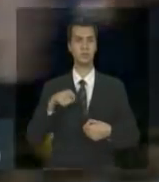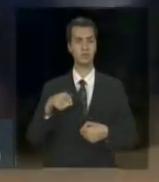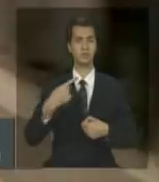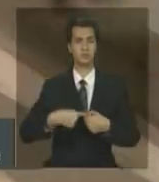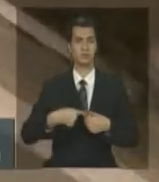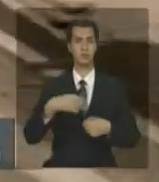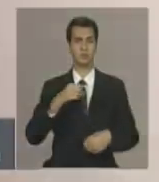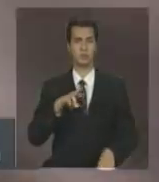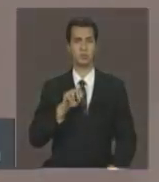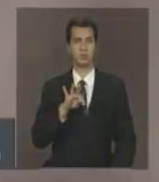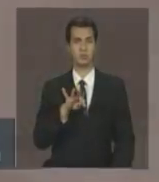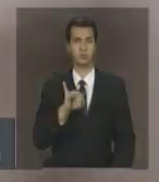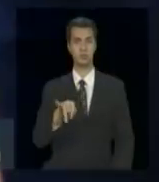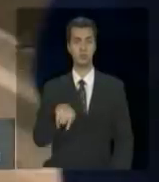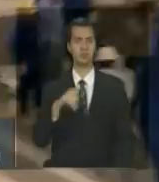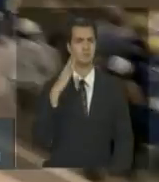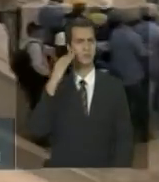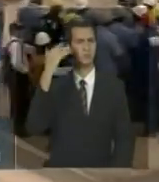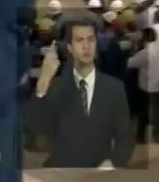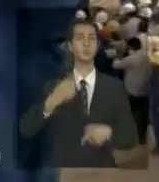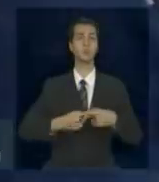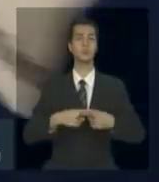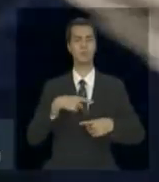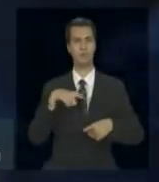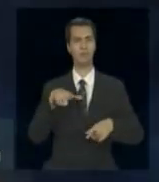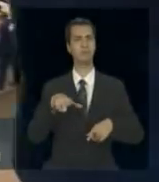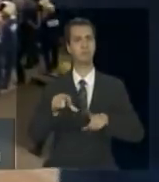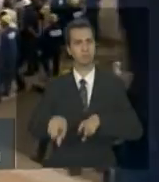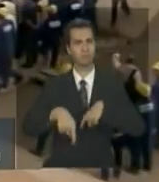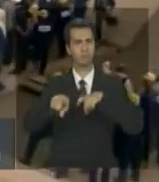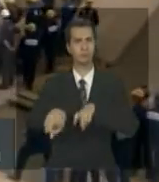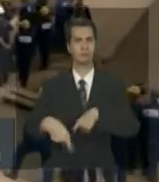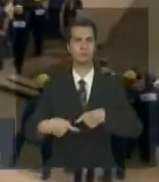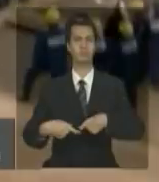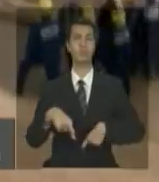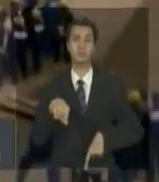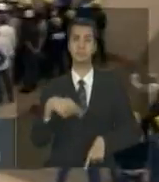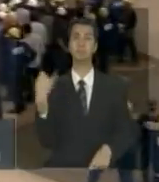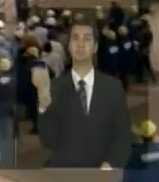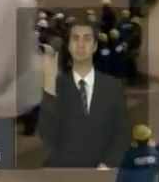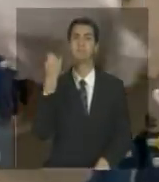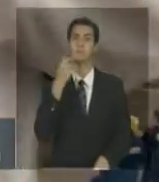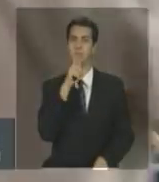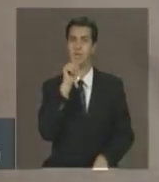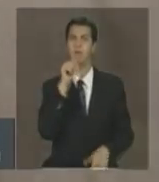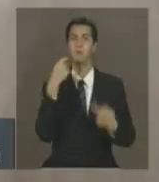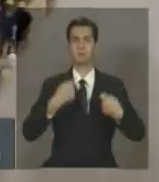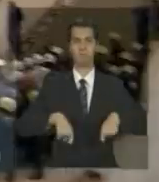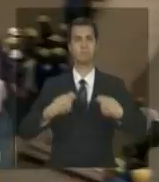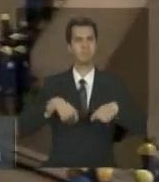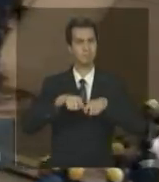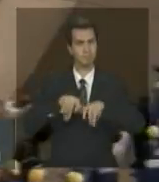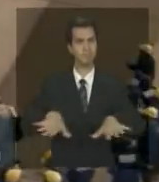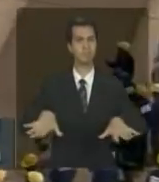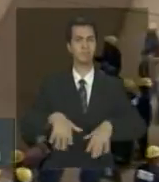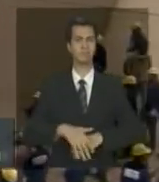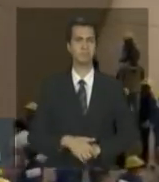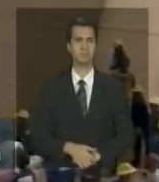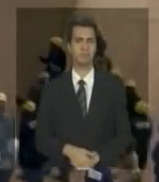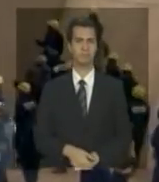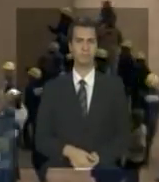conhecido, rico por sua agricultura e que a água é fundamental para o desenvolvimento da região.